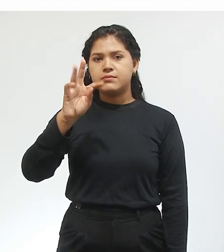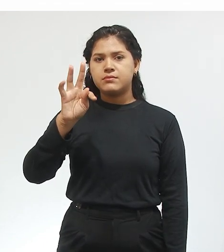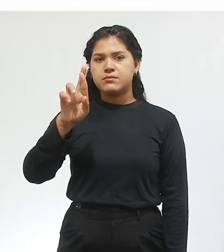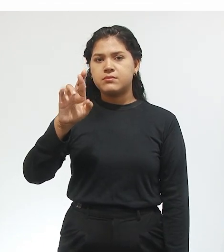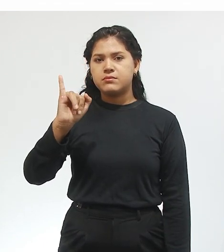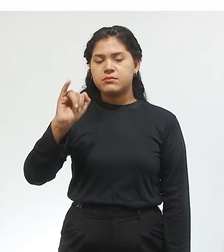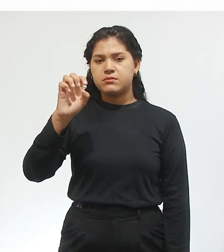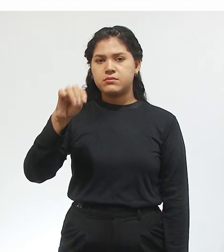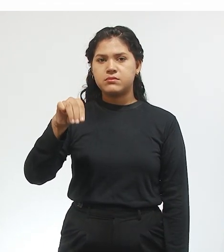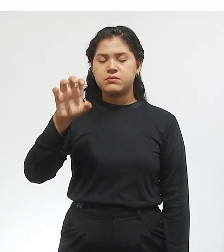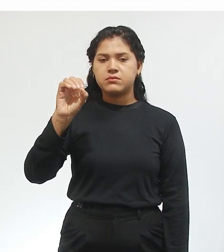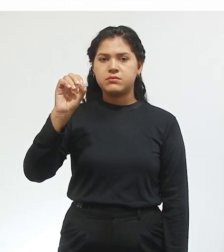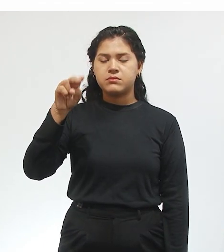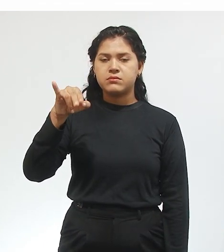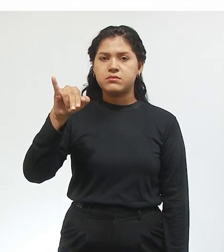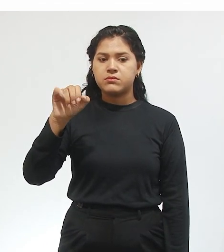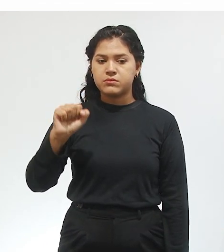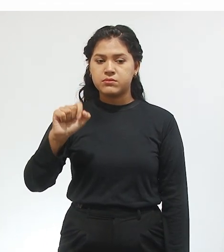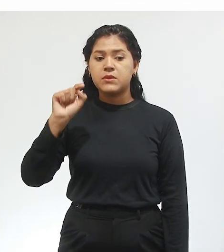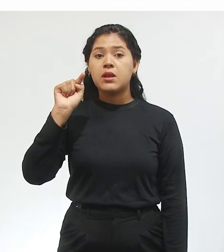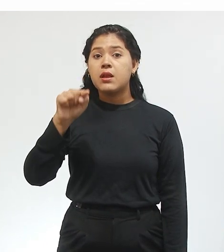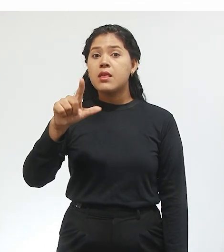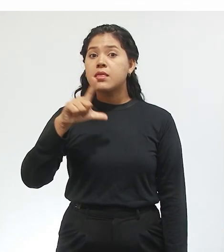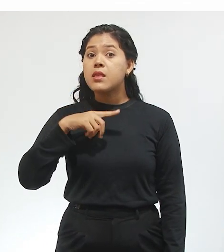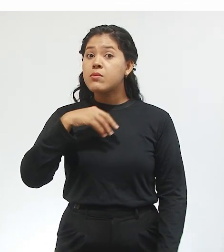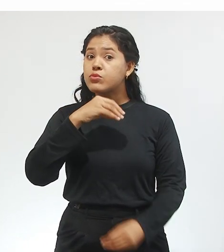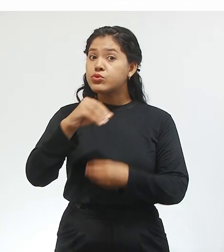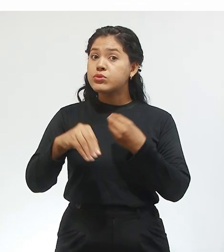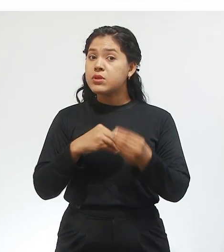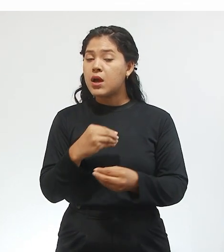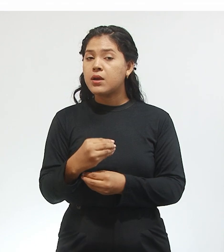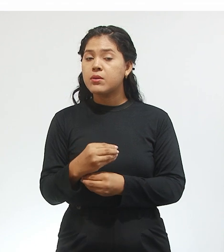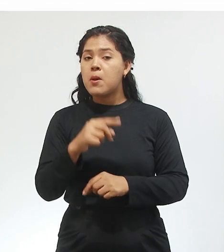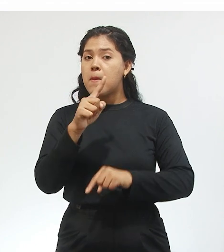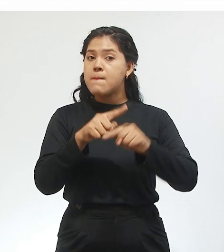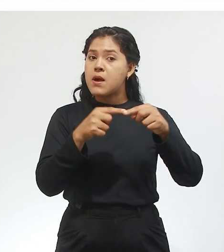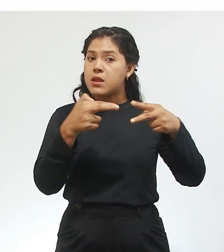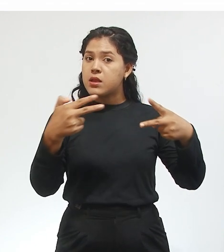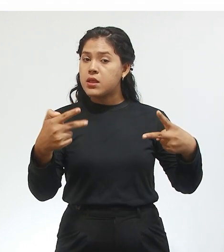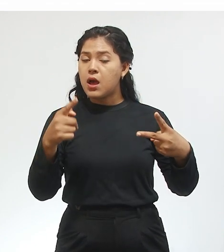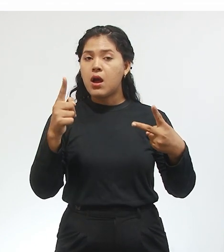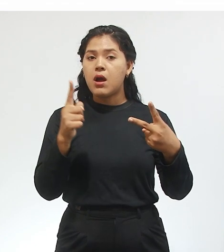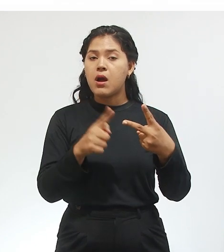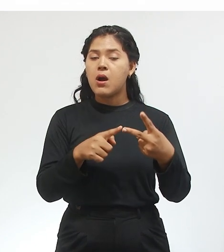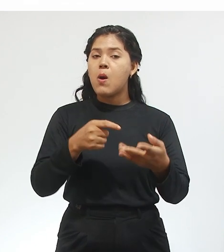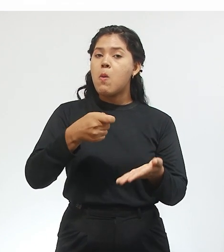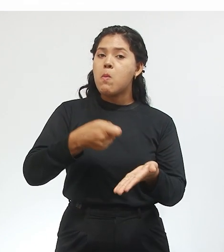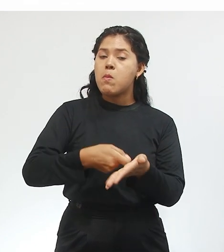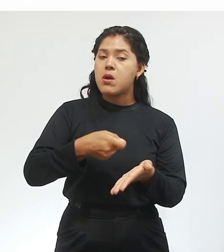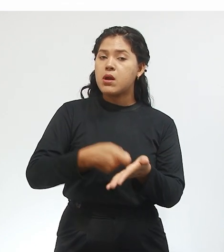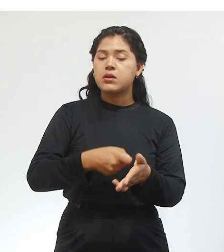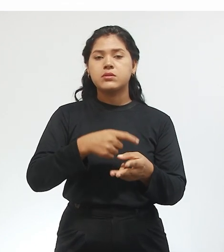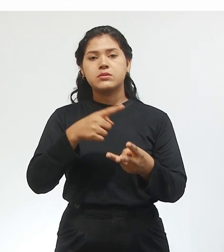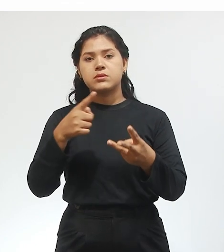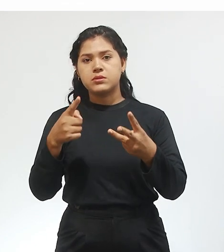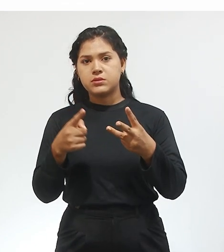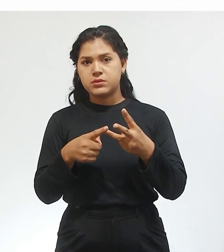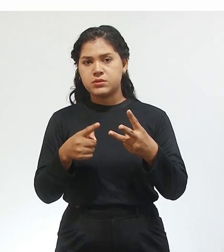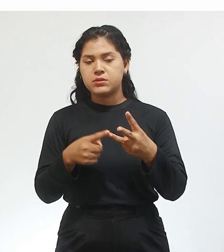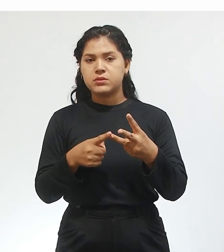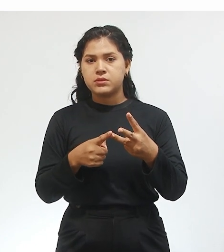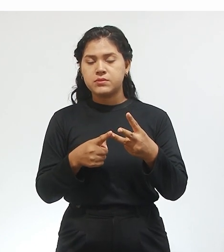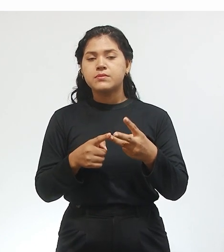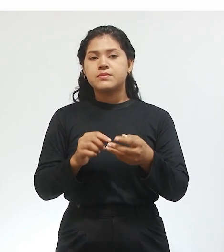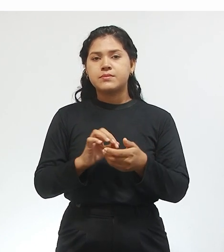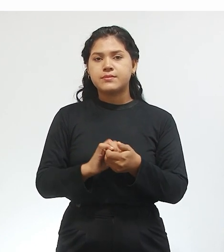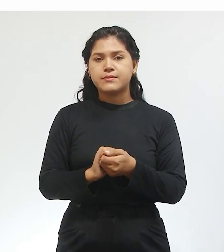bens, direitos e obrigações. Perfeito. Vamos continuar então. Tenho mais uma aqui para